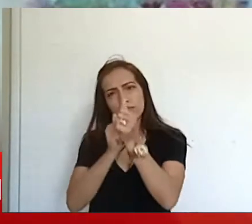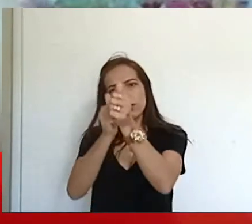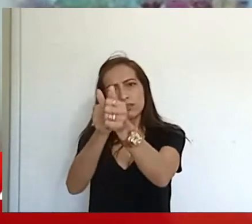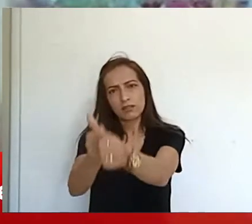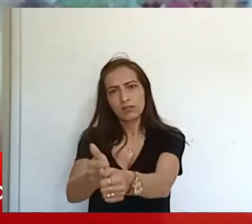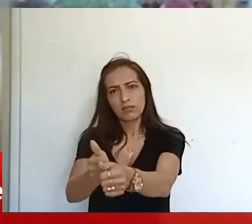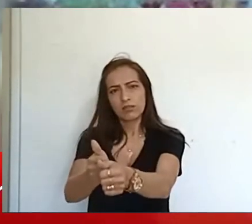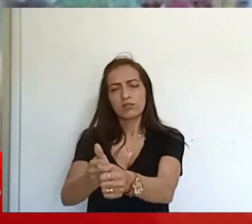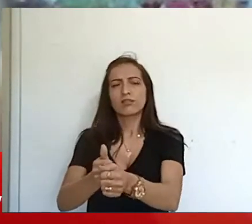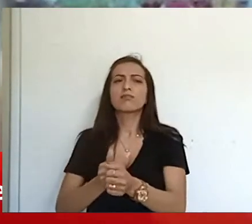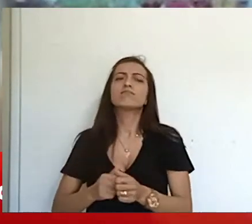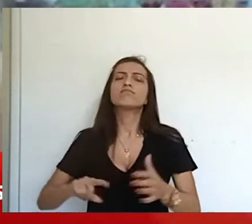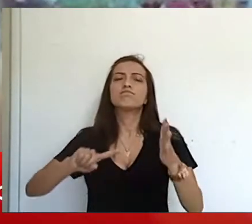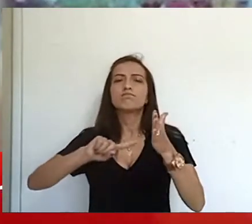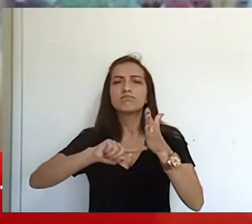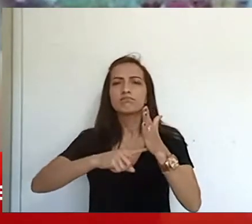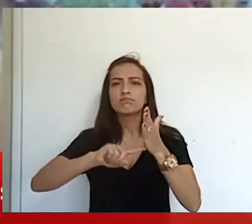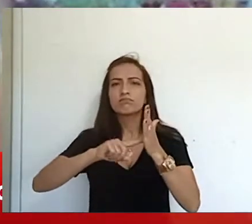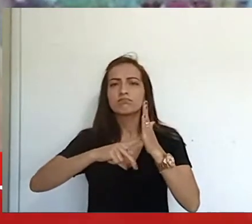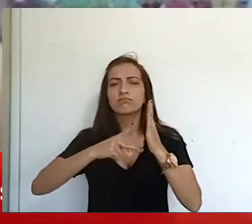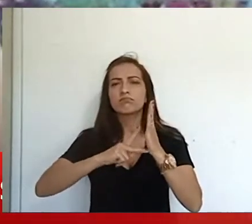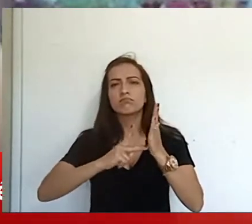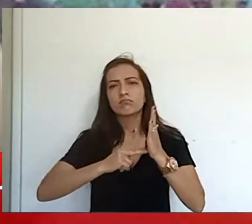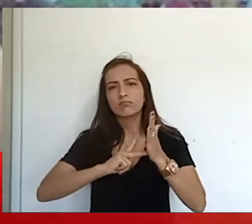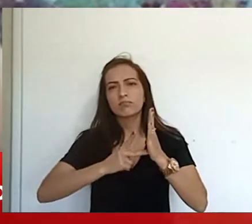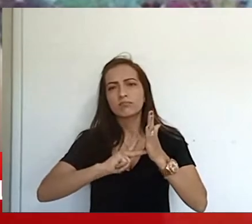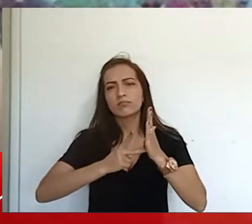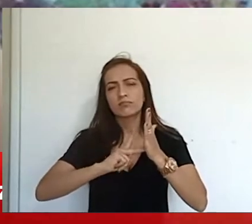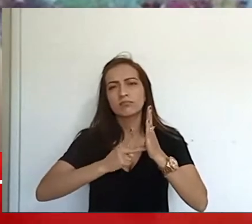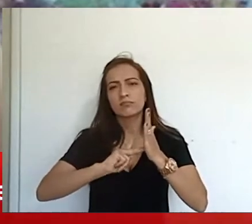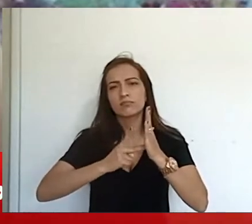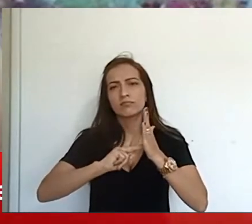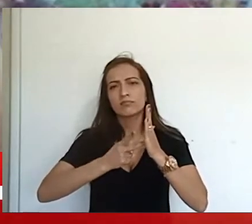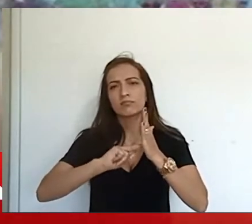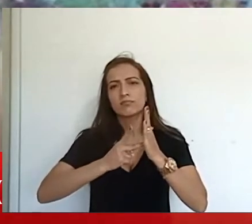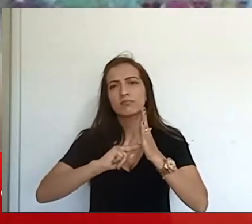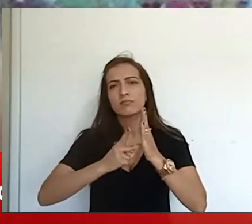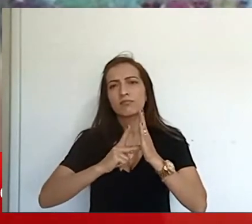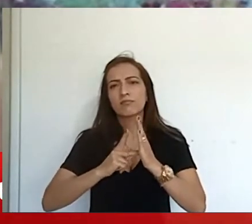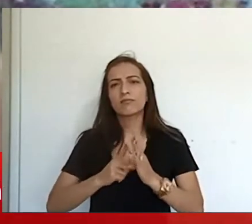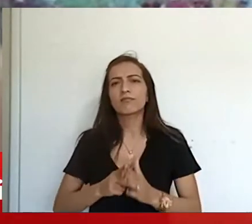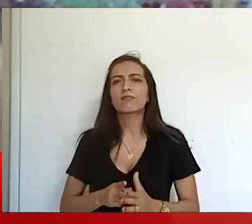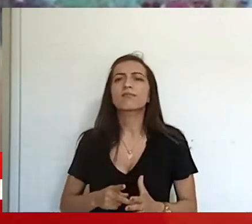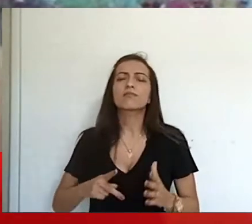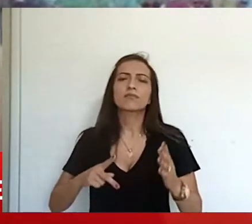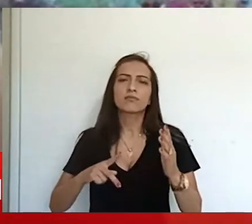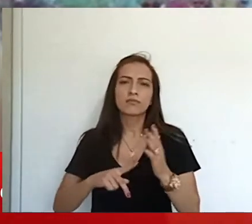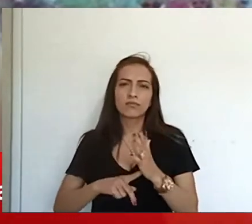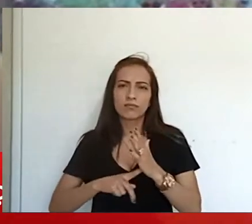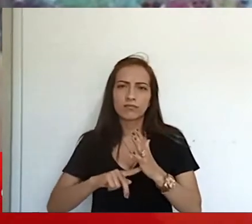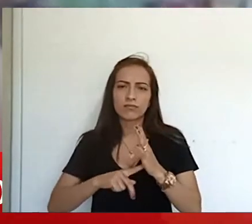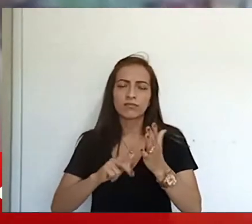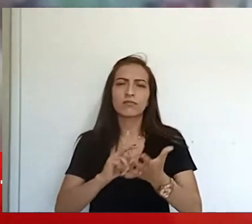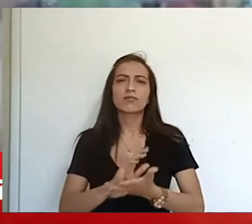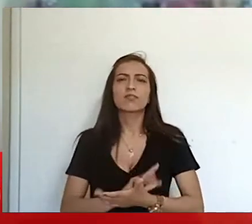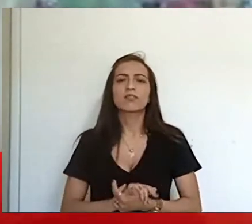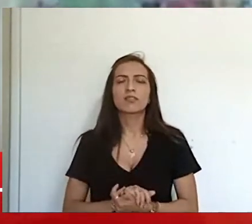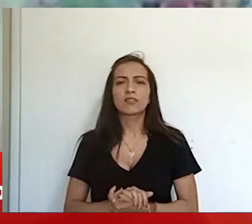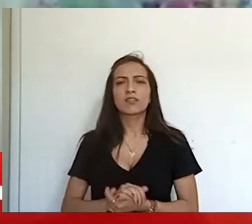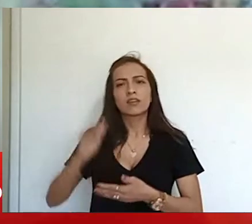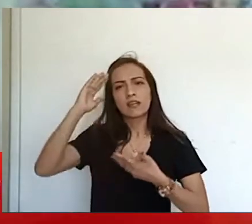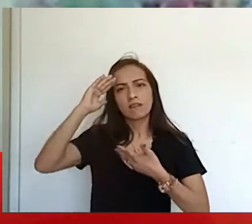tenho uma ligação grande com o Simpro, questões históricas que não vou dizer aqui agora para